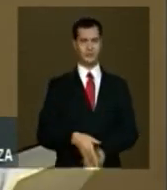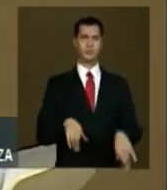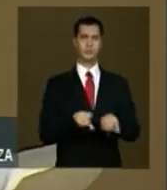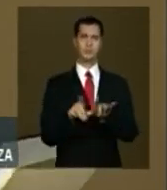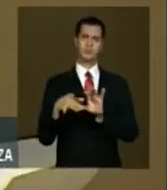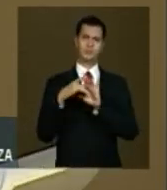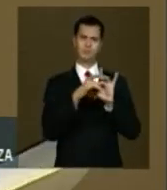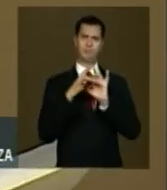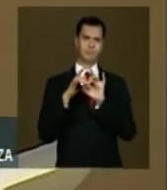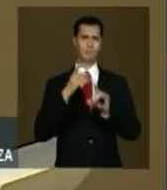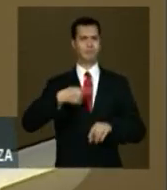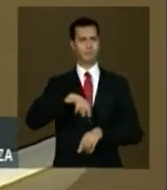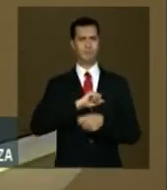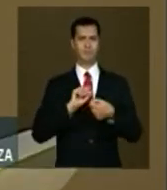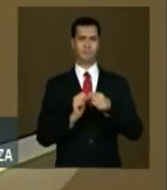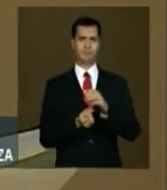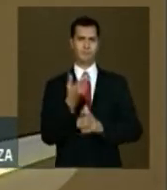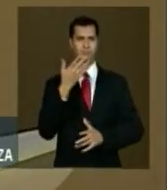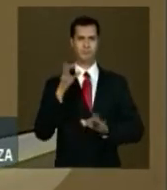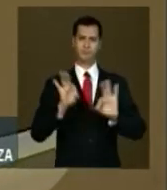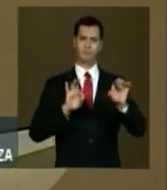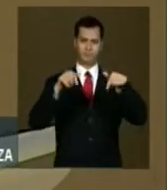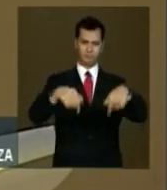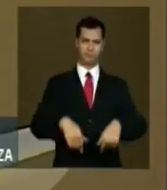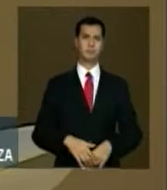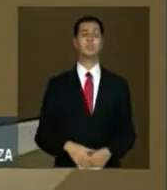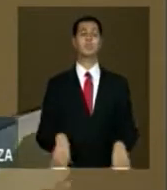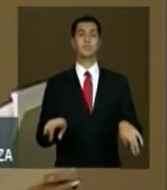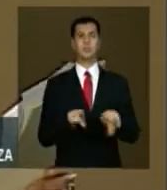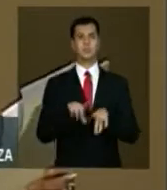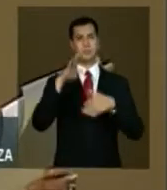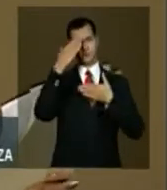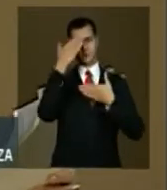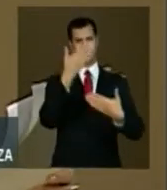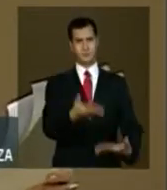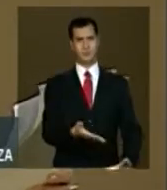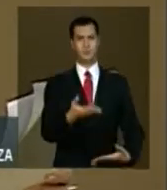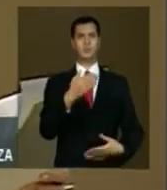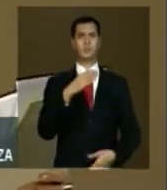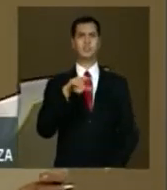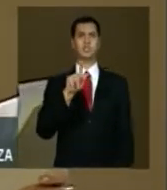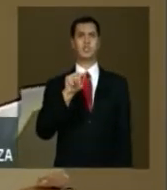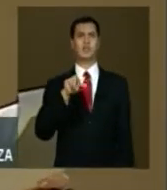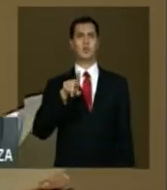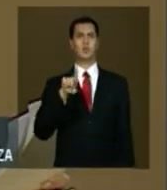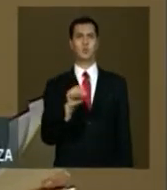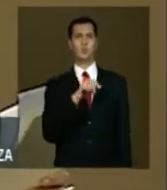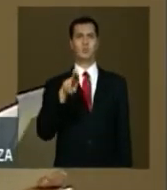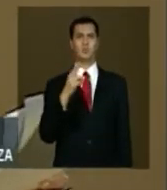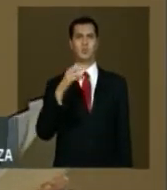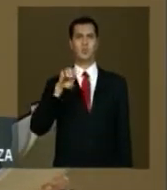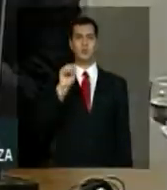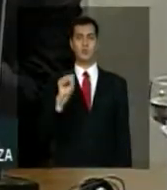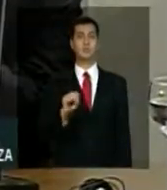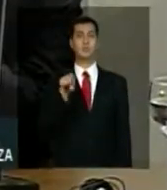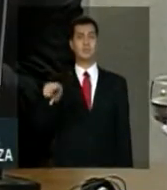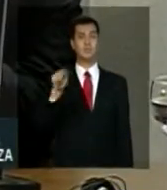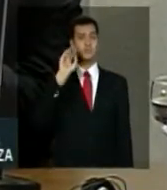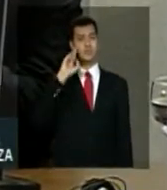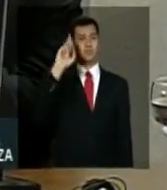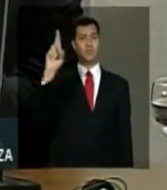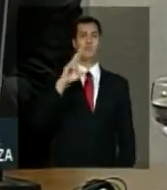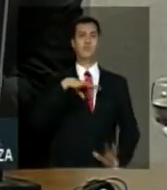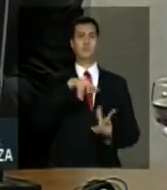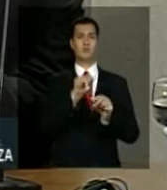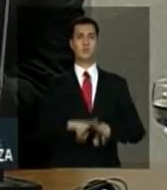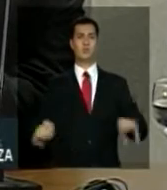na construção desse evento cumprimentar o senhor Heraldo Munhóz nosso secretário geral da ONU e diretor regional do pnud